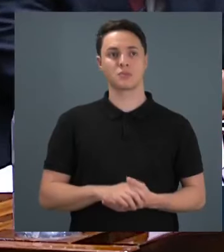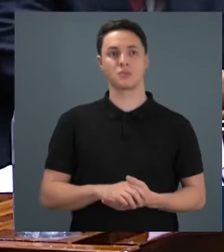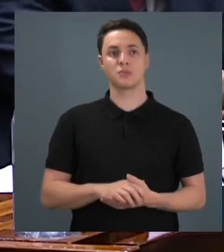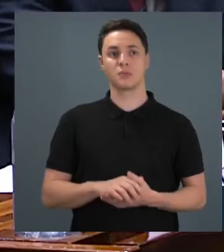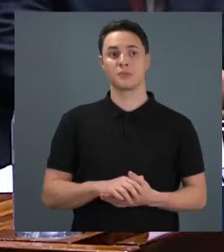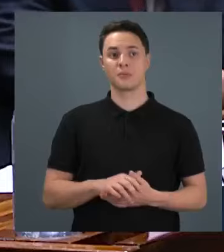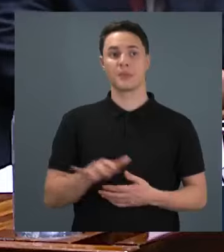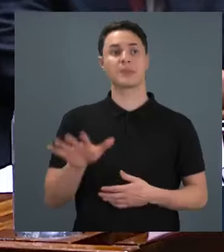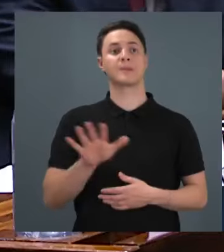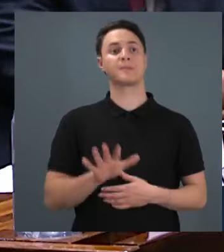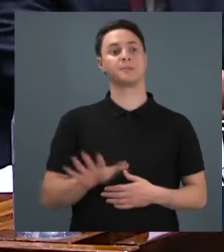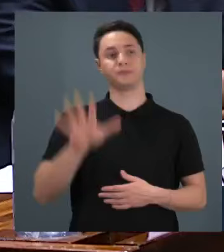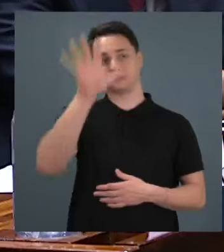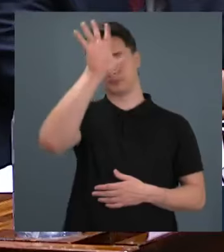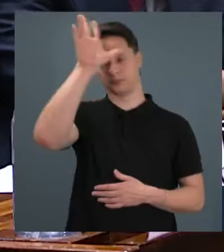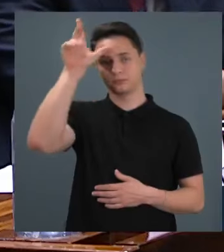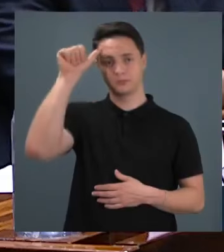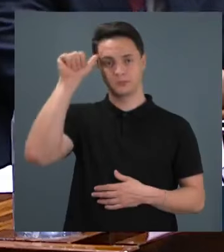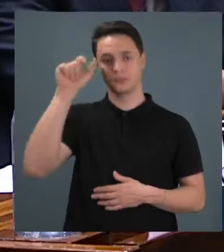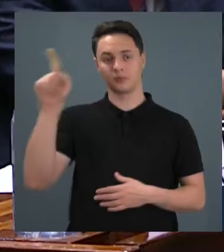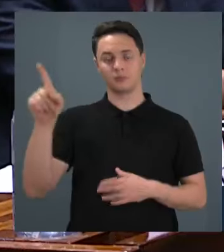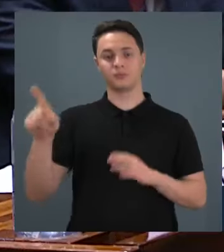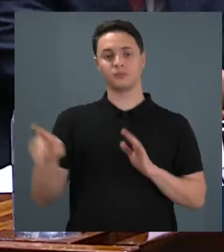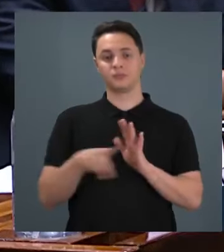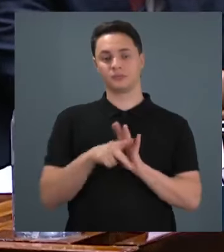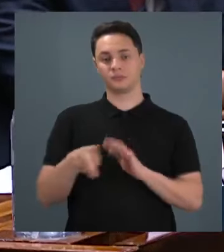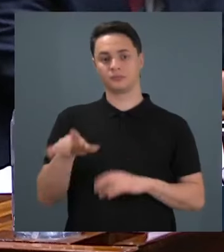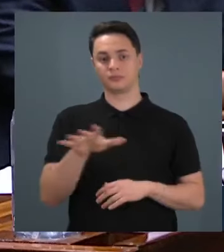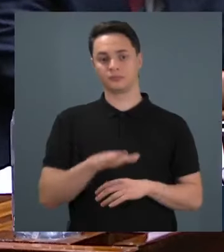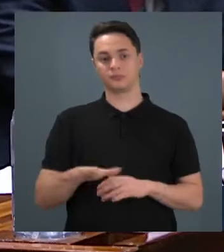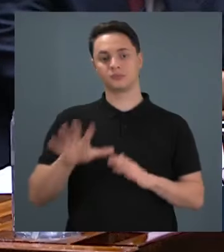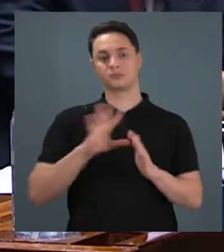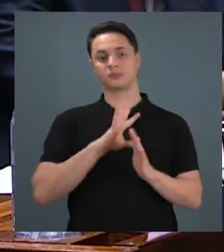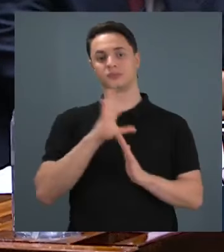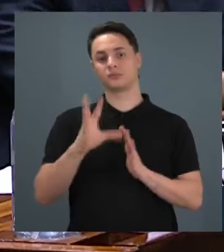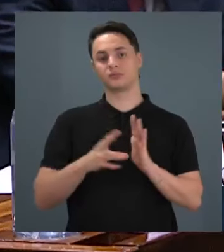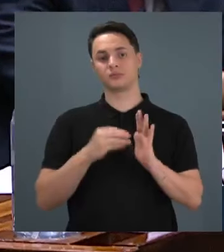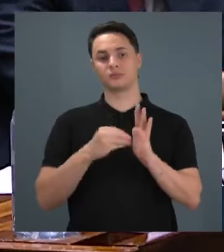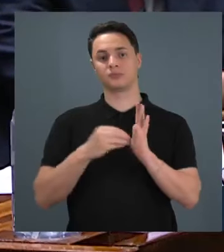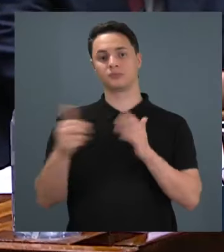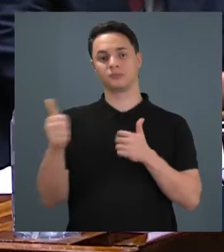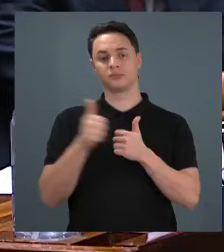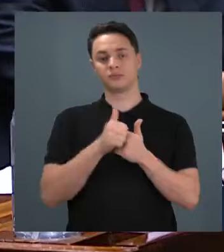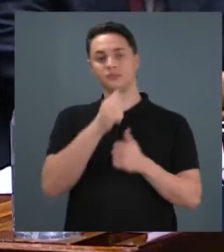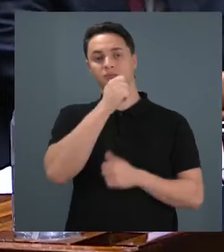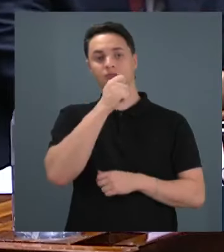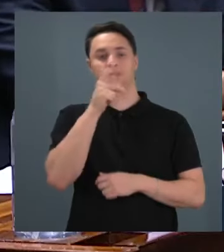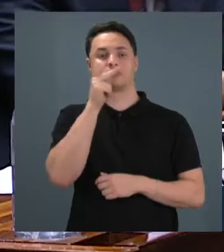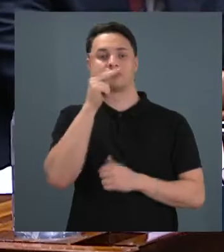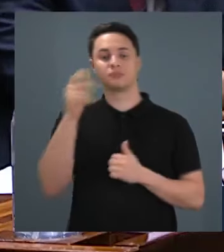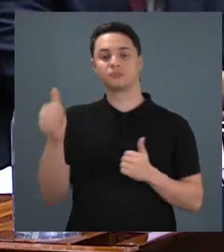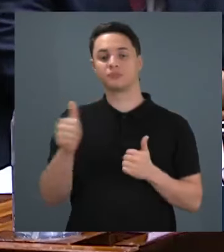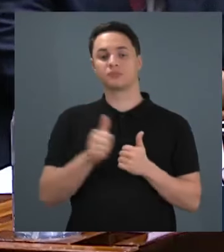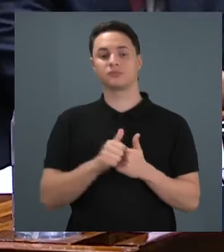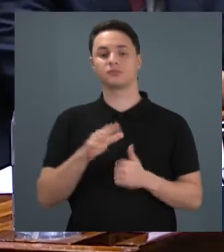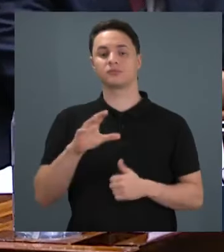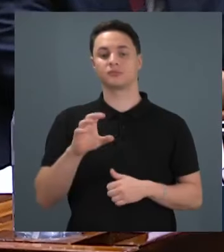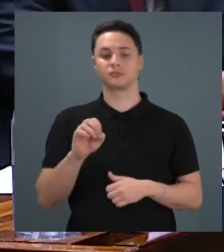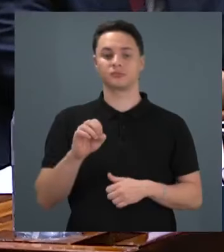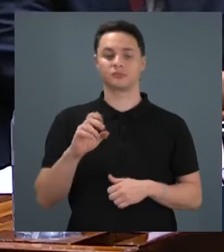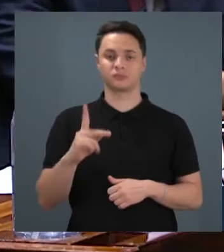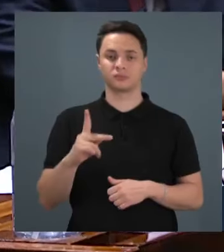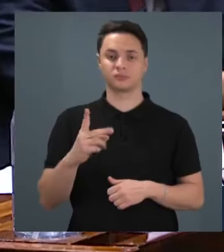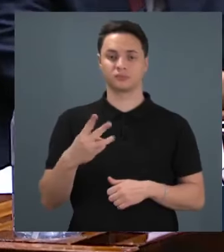bacia, no caso amazônica, lá na foz do Rio Amazônico, lá perto do Amapá. E nas vésperas da COP30, foi uma